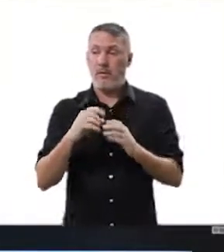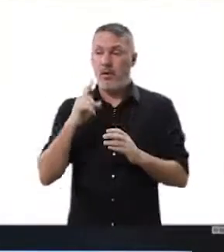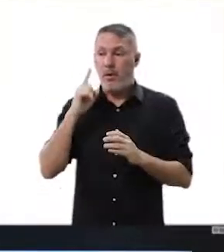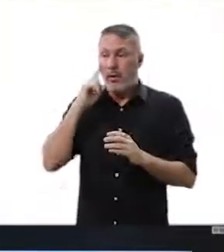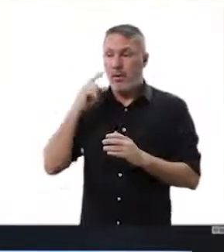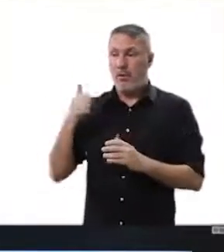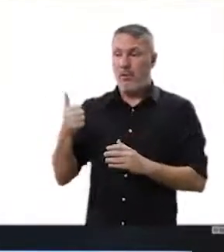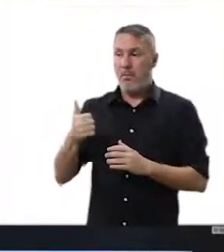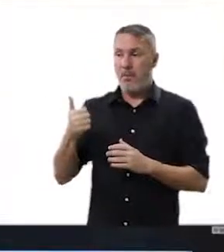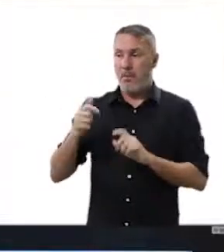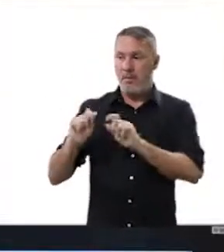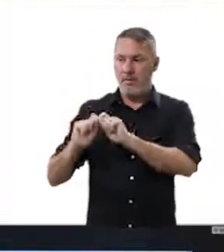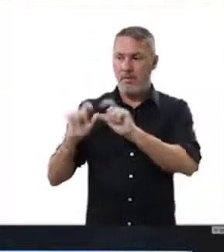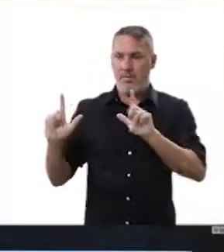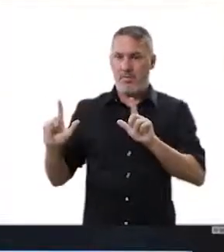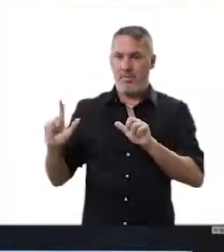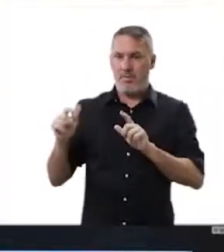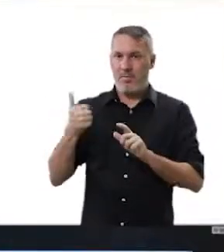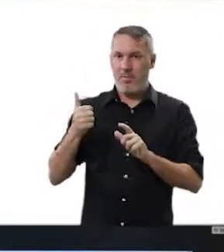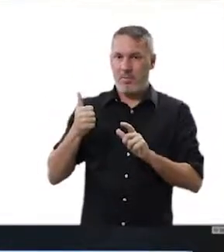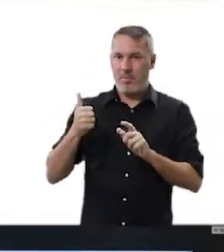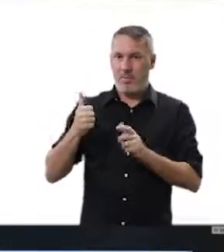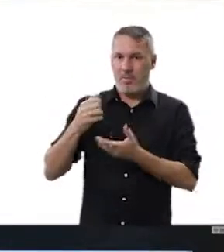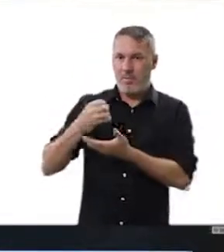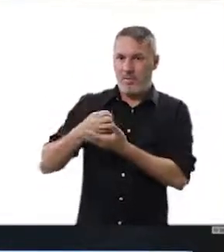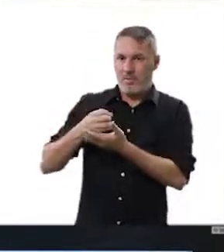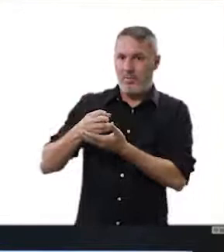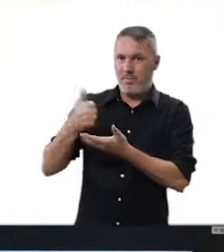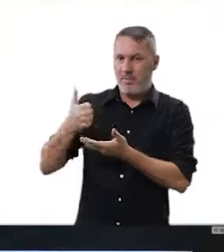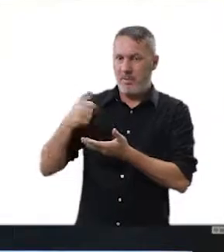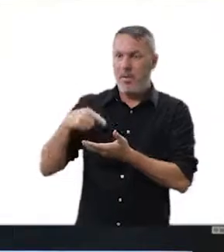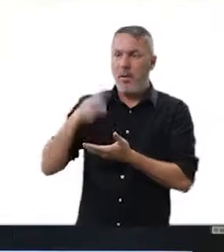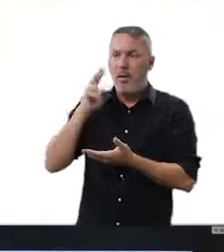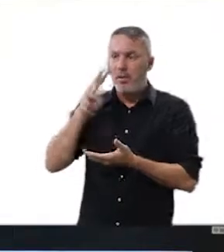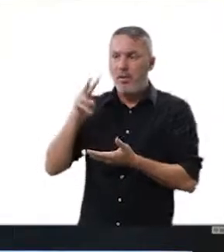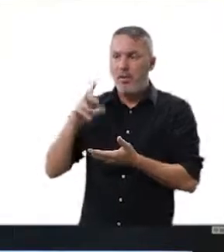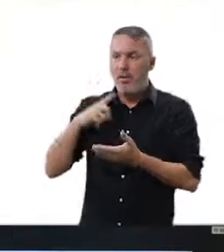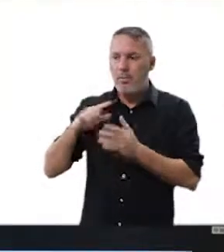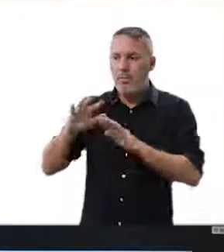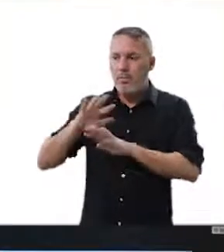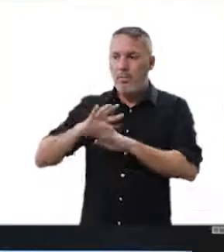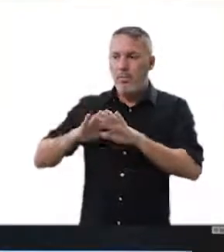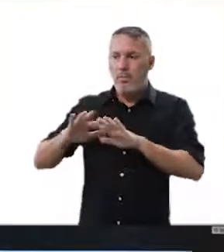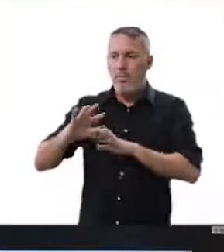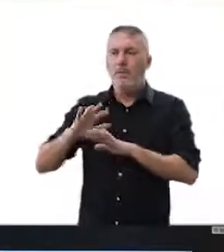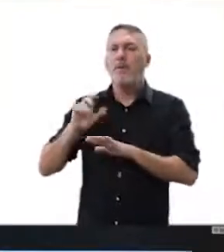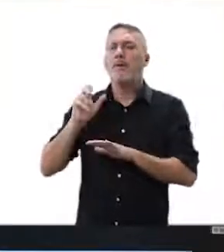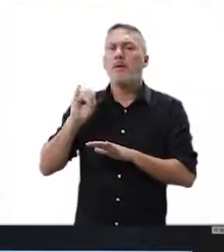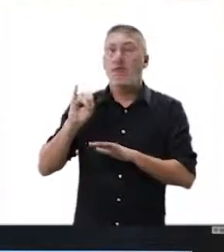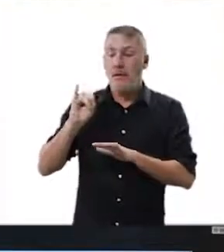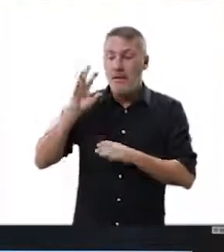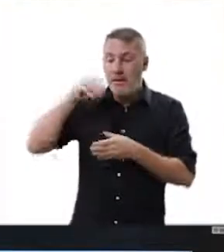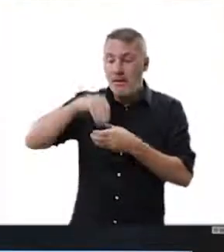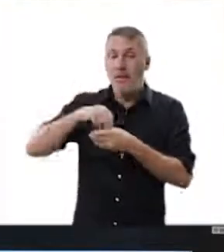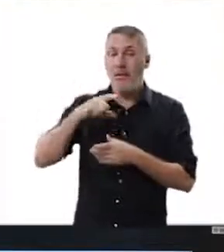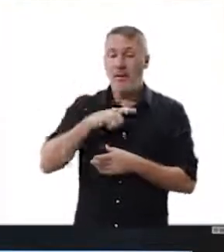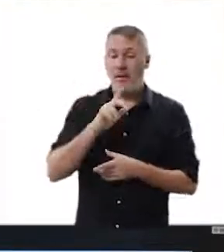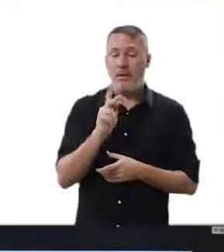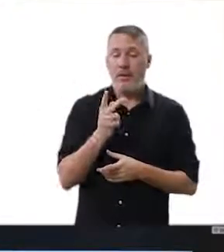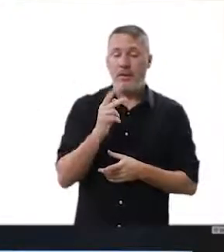dessa hemácia é que a água que está dentro dela saia para o meio. Então ela vai fazer o quê? Ela vai